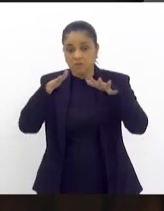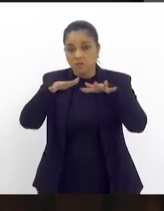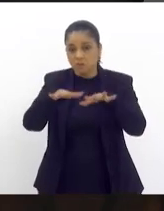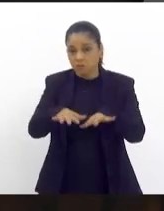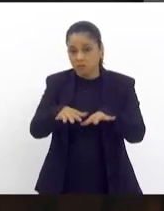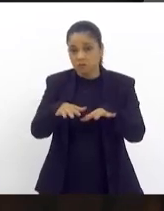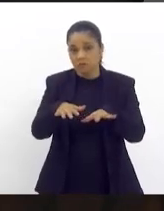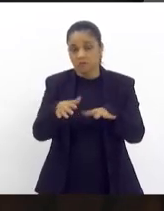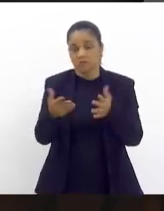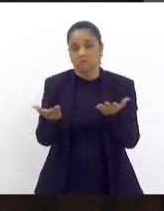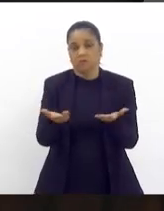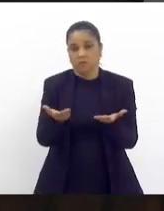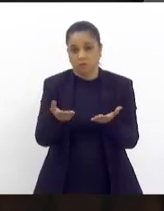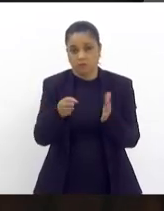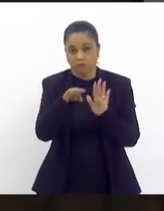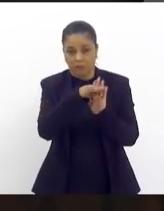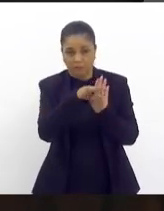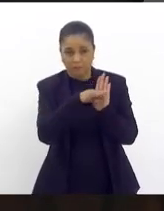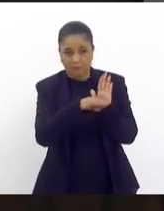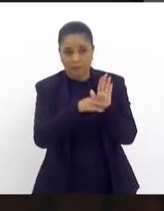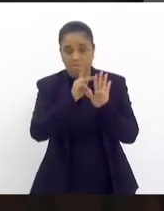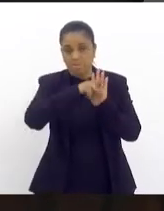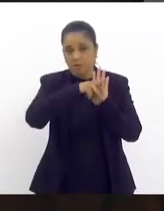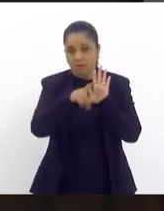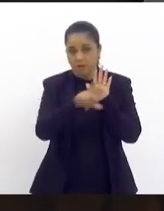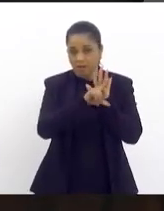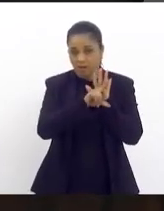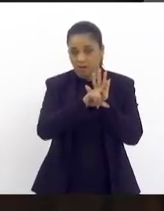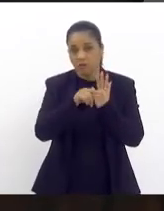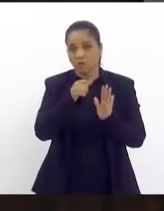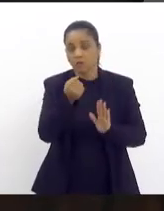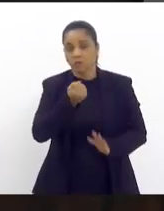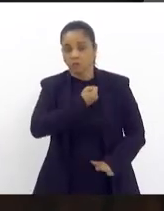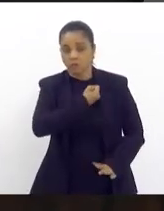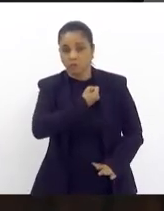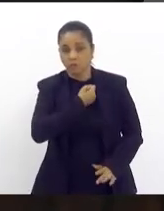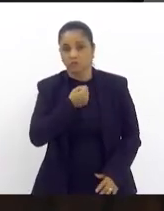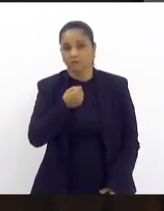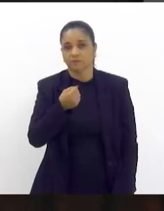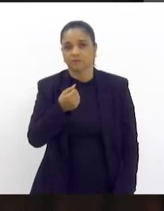do dia do projeto de lei número